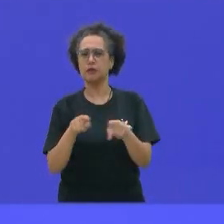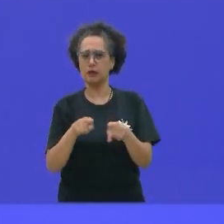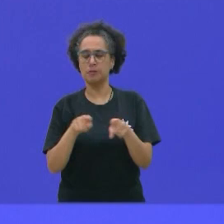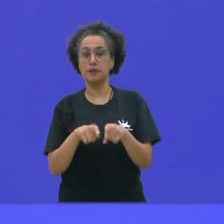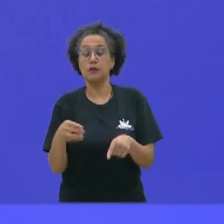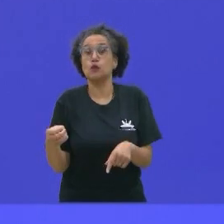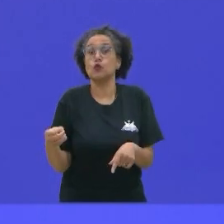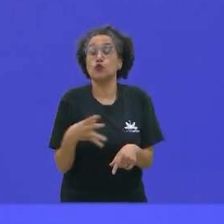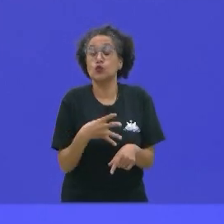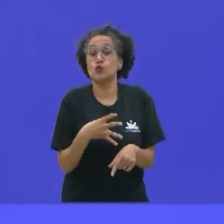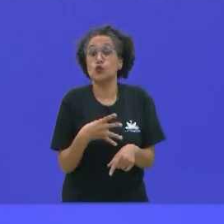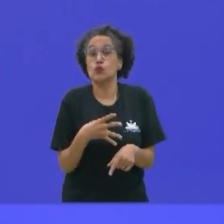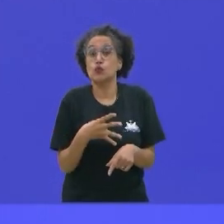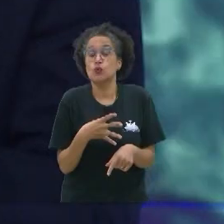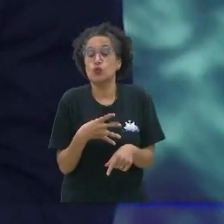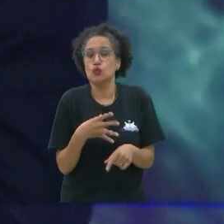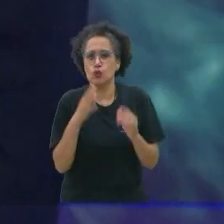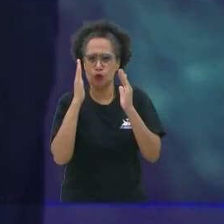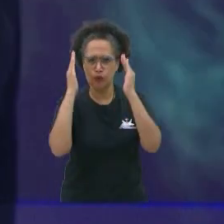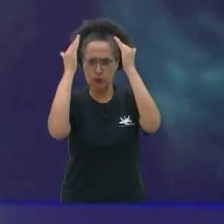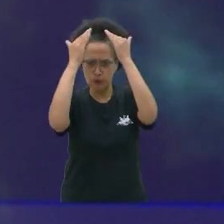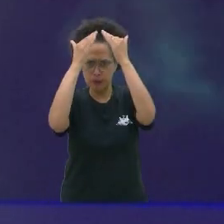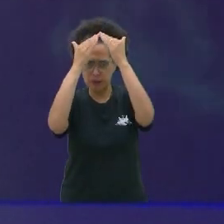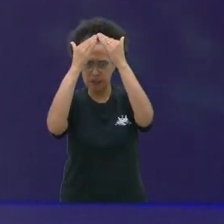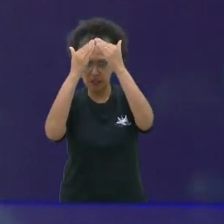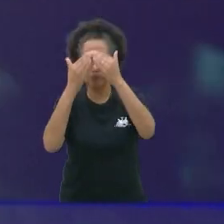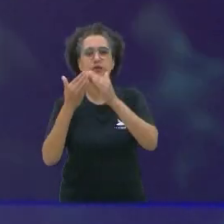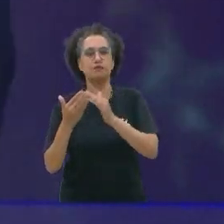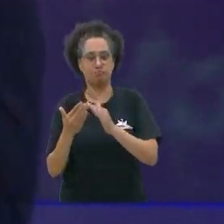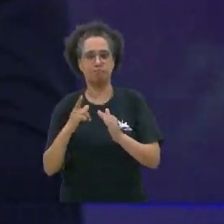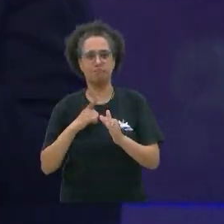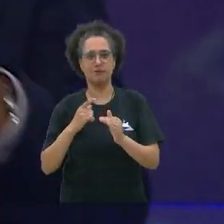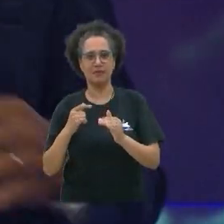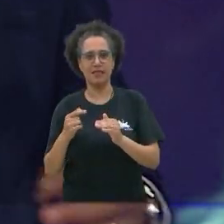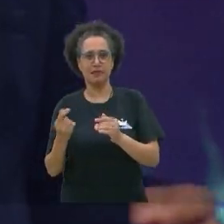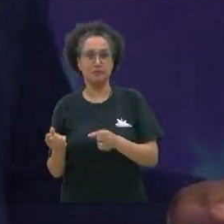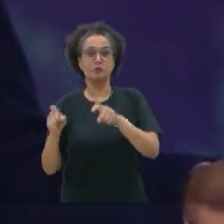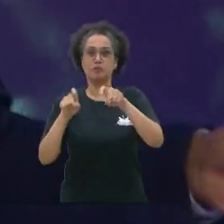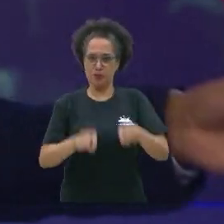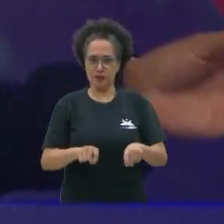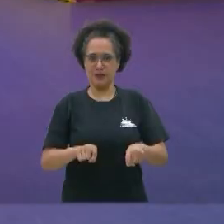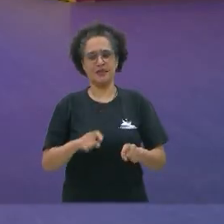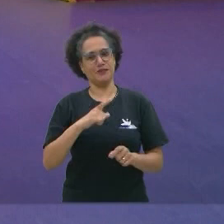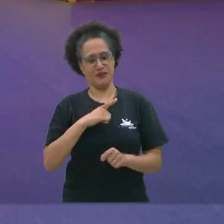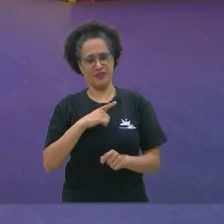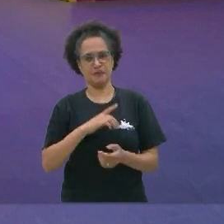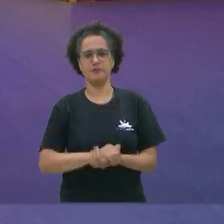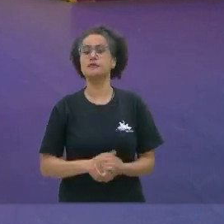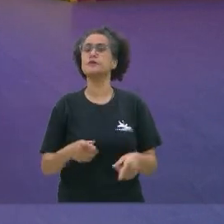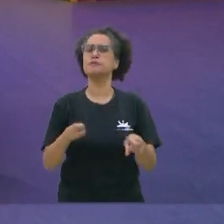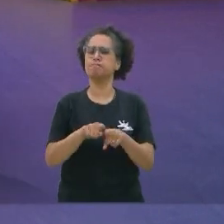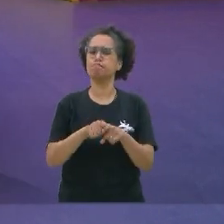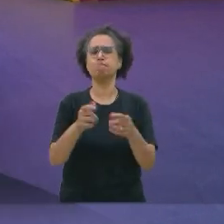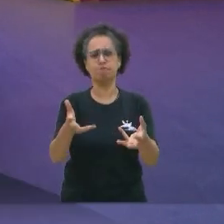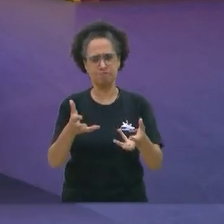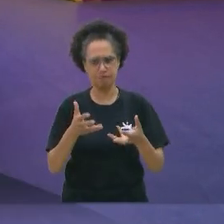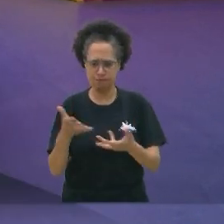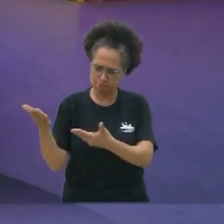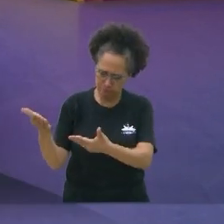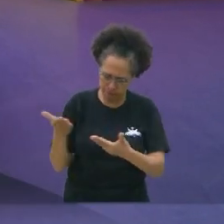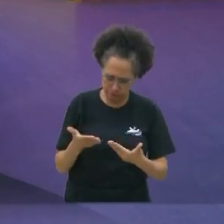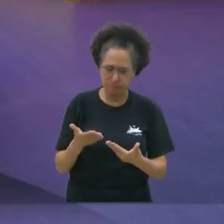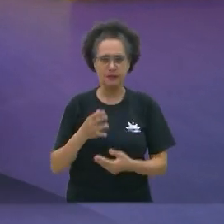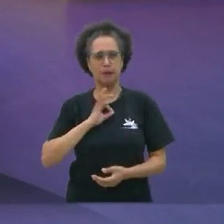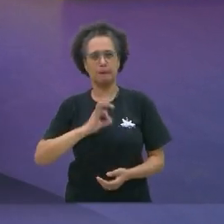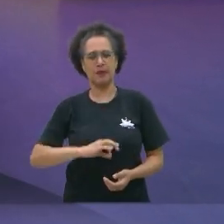do nosso bispo auxiliar. Mas nesse momento, quero convidar aqui a irmã Marizele, quero convidar também o padre Marlon Cunha.